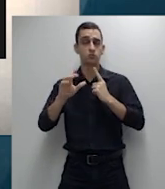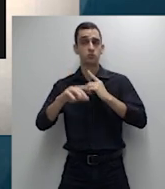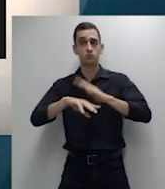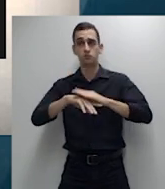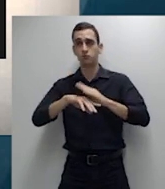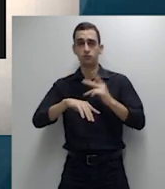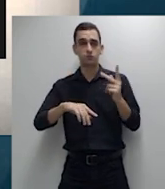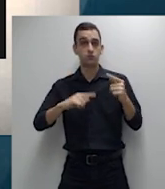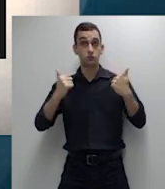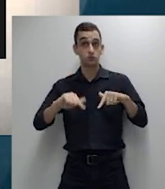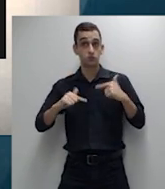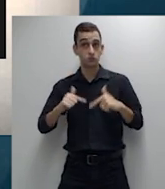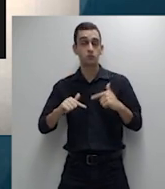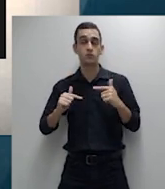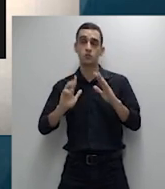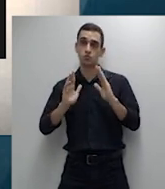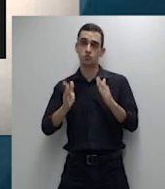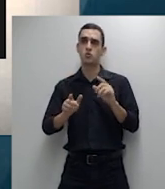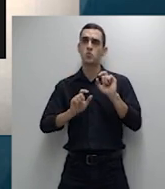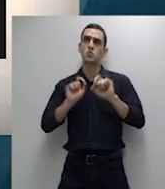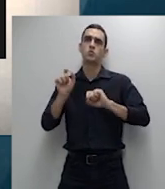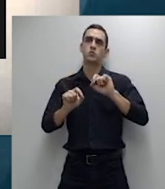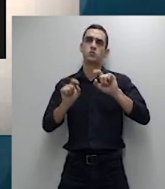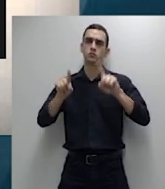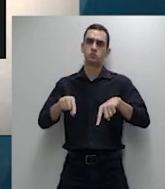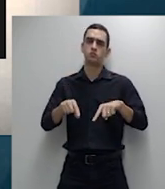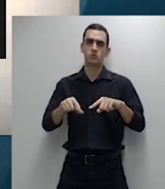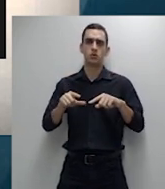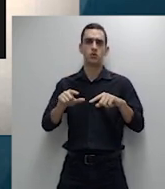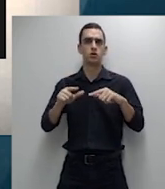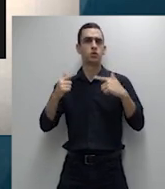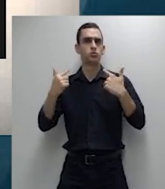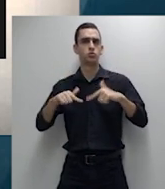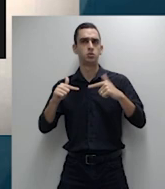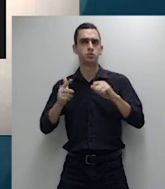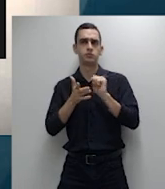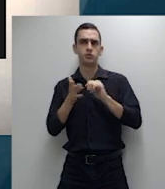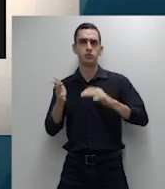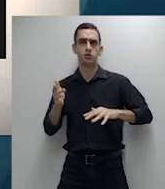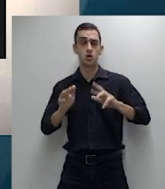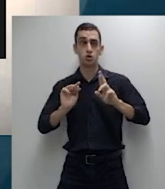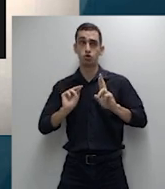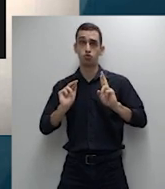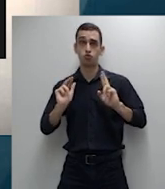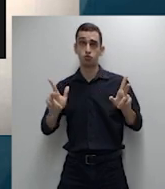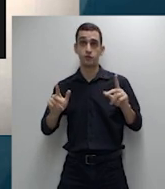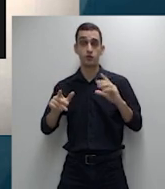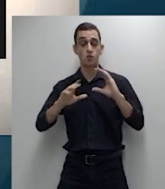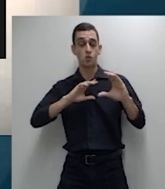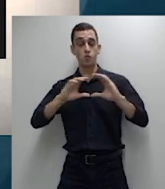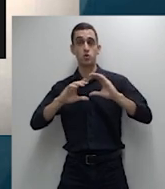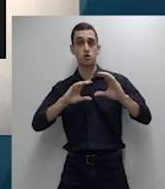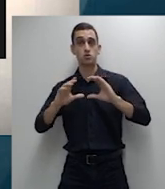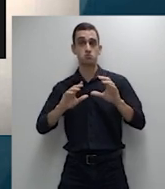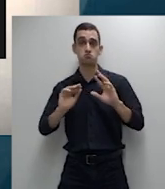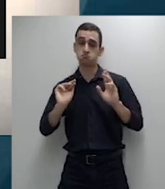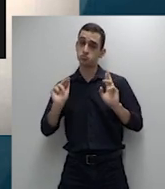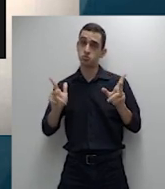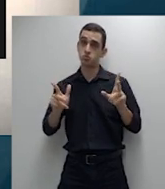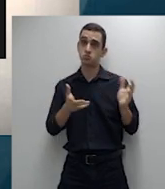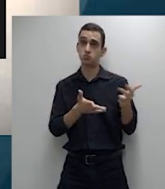prestado como uma atividade diversa da cidade de comunicação sobre a qual incidiria o